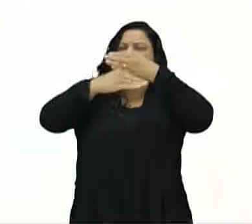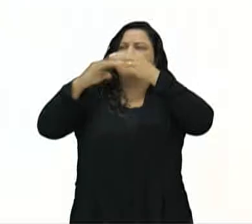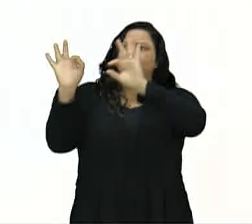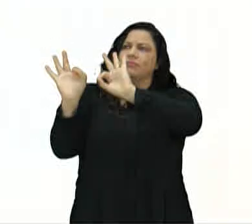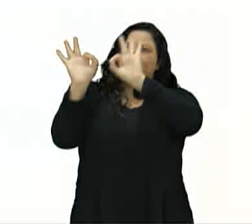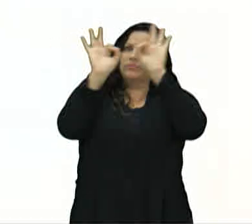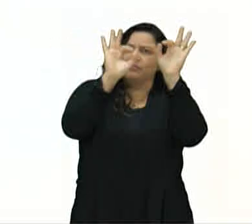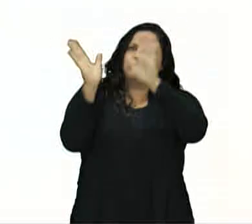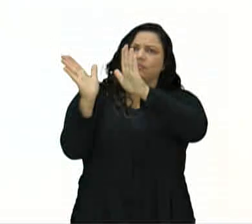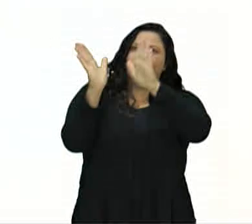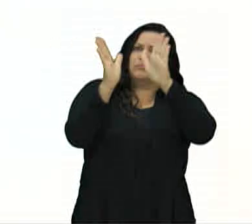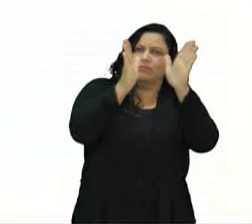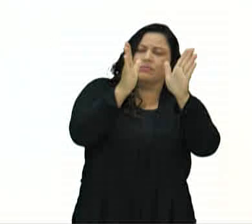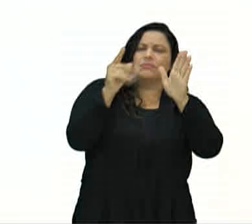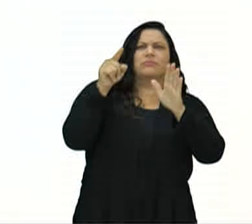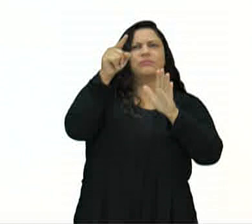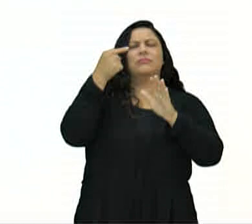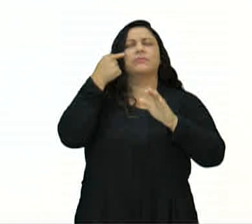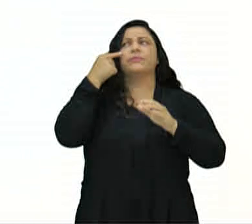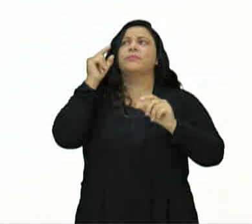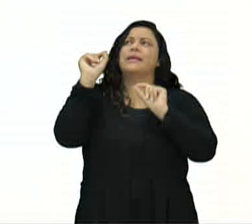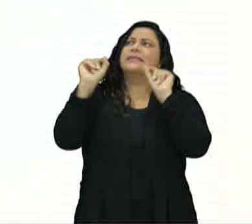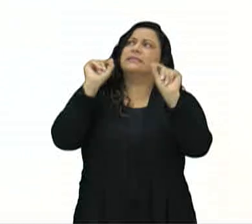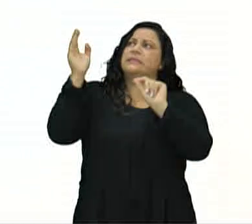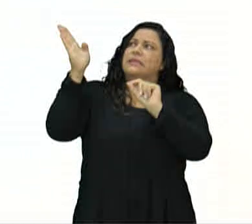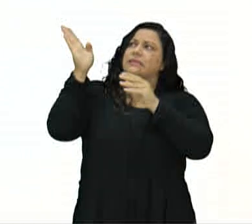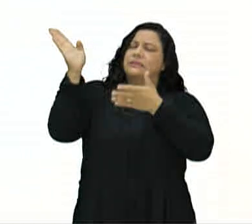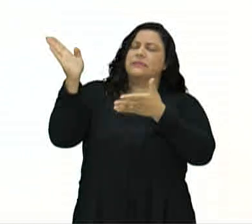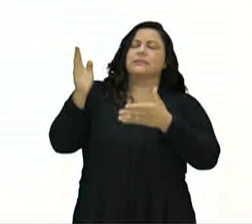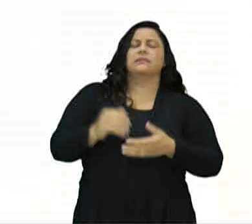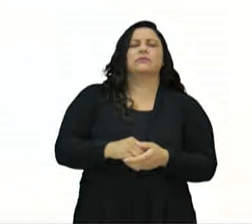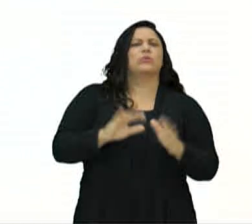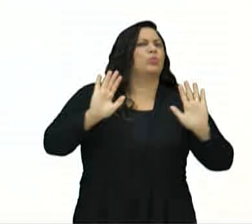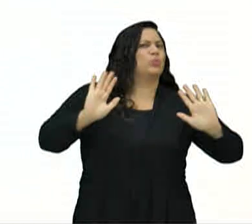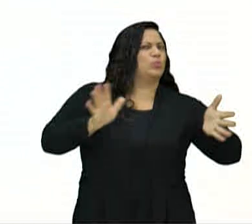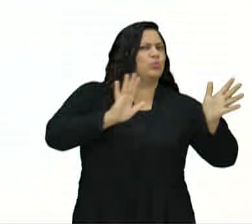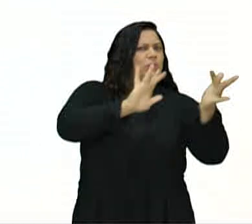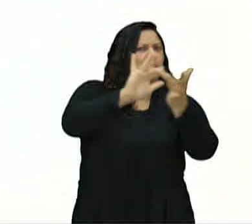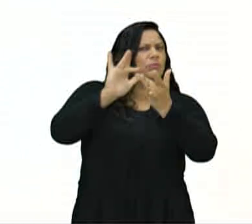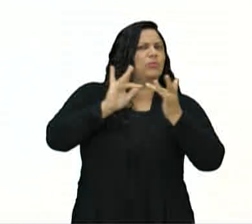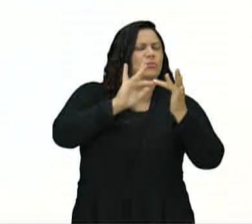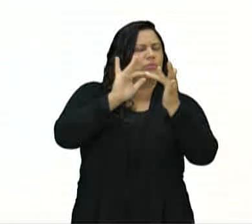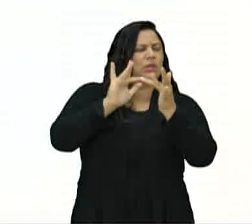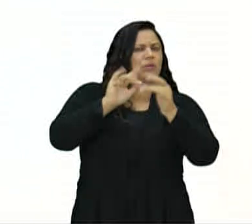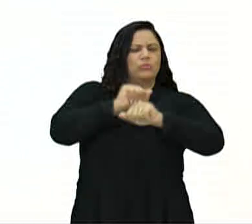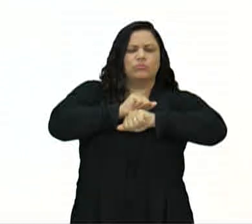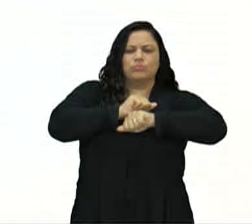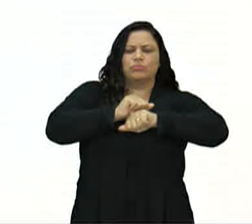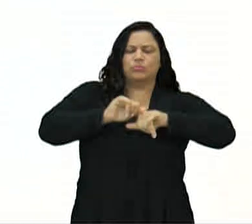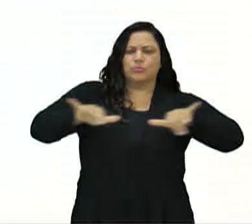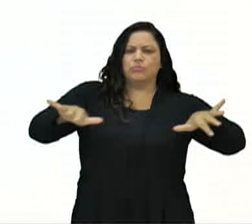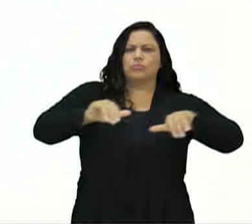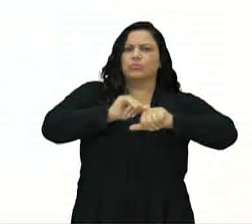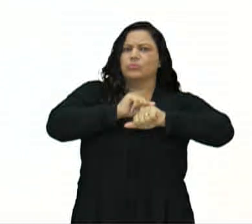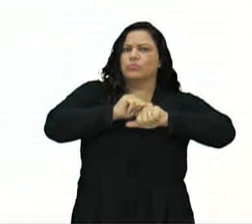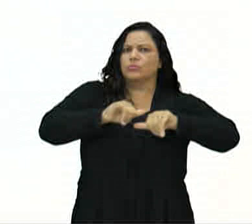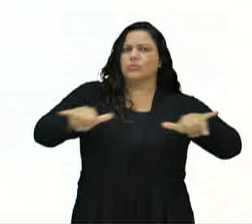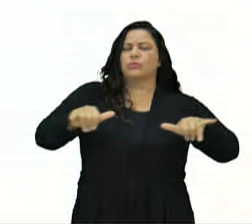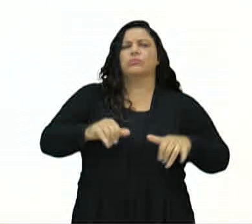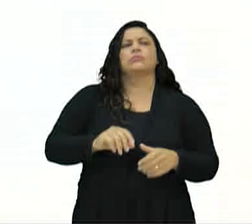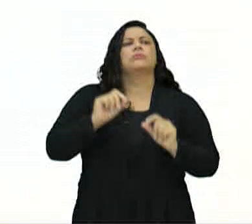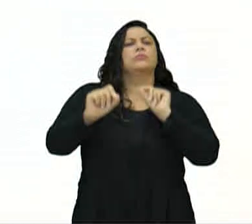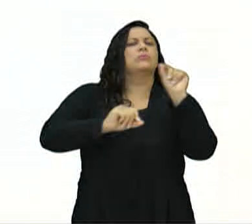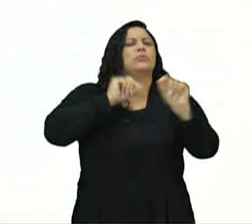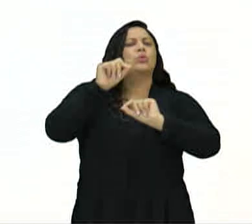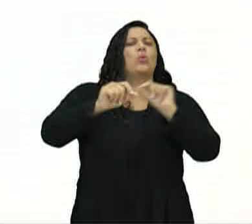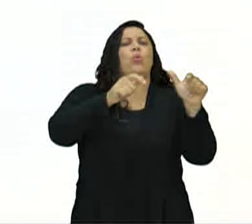você pensasse se você já teve algum tipo de contato com esse tipo de publicação, se você sabe onde encontramos, onde